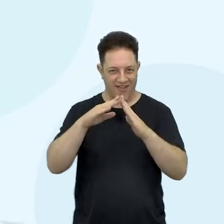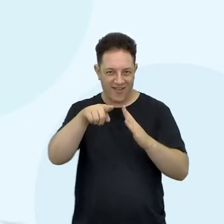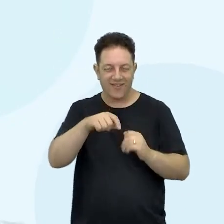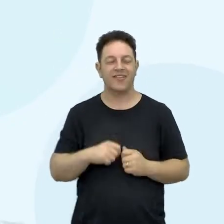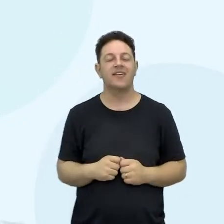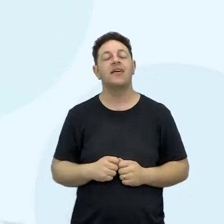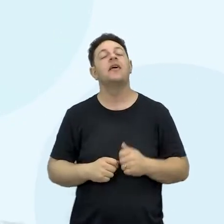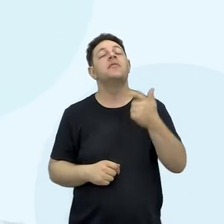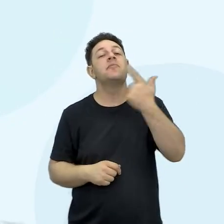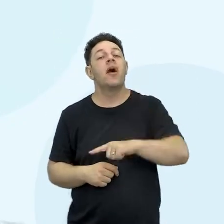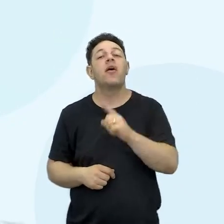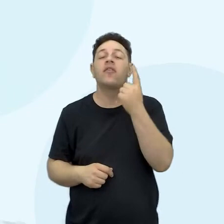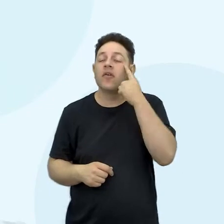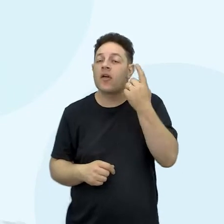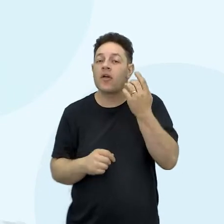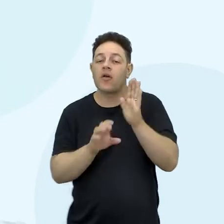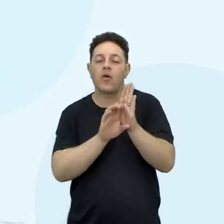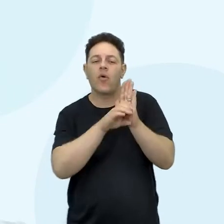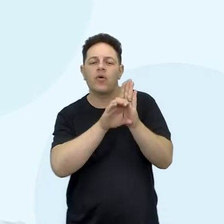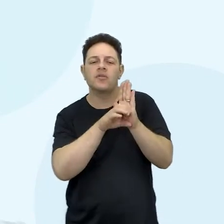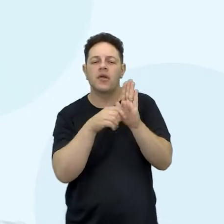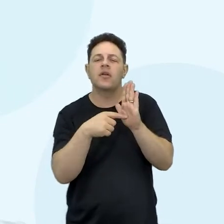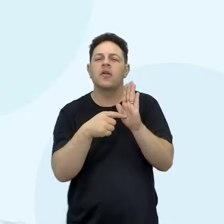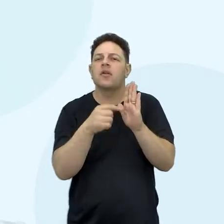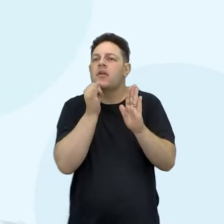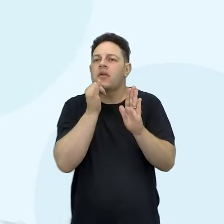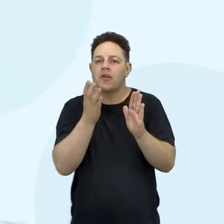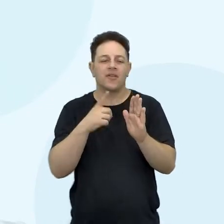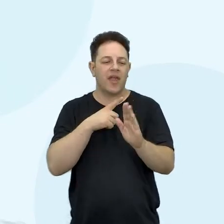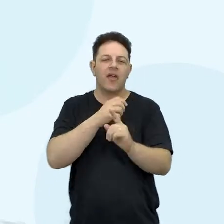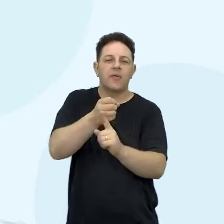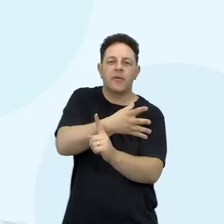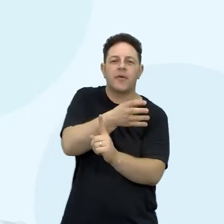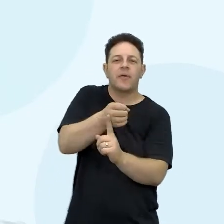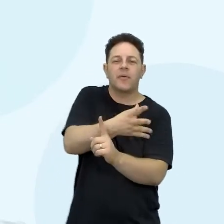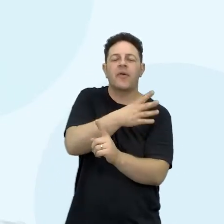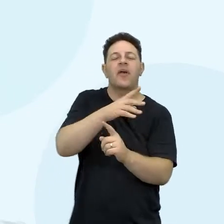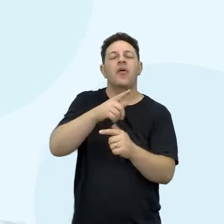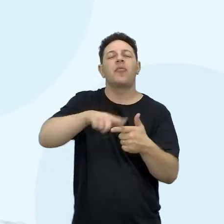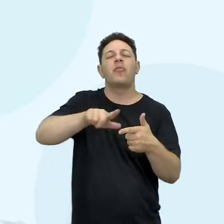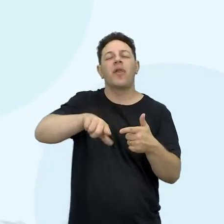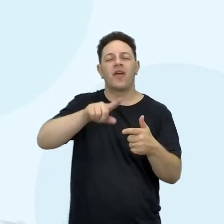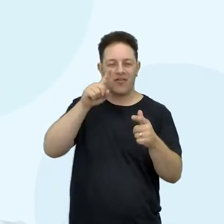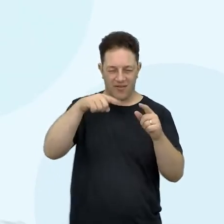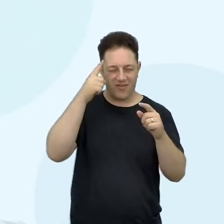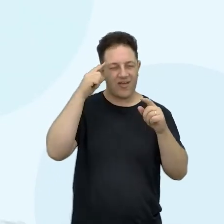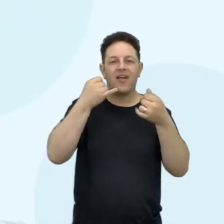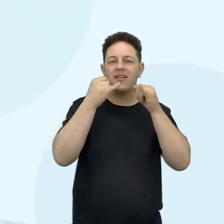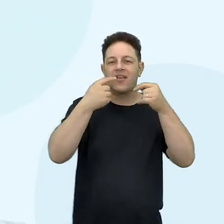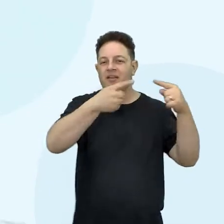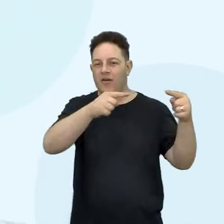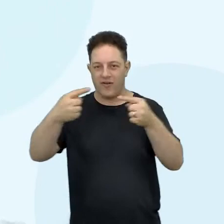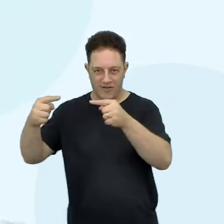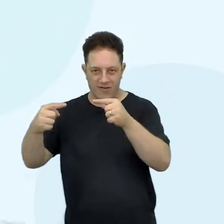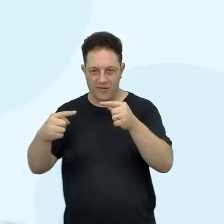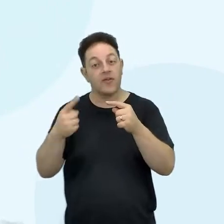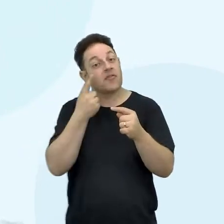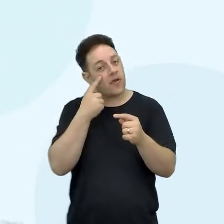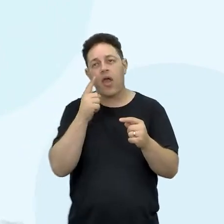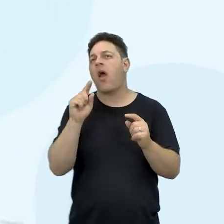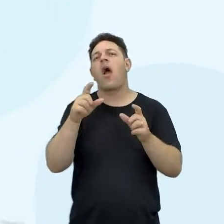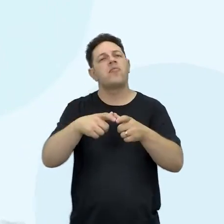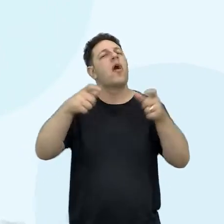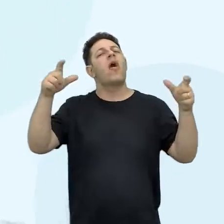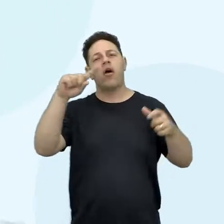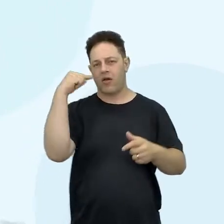vamos agora conhecer esse conceito aí de fuga de corrente elétrica. Tá certo? Então, nós vamos associar esse aumento, que é uma coisa comum